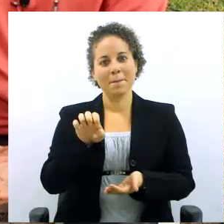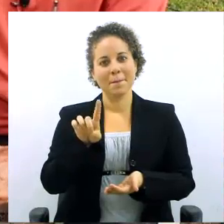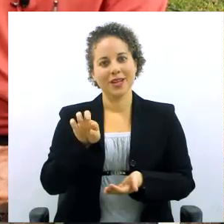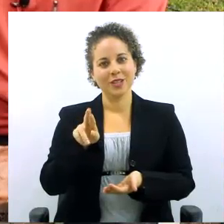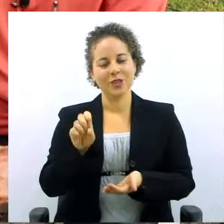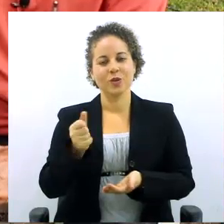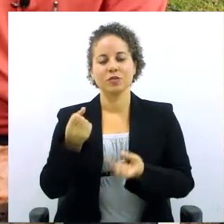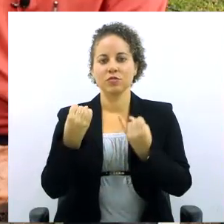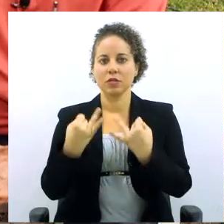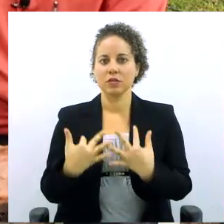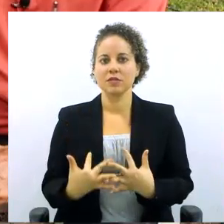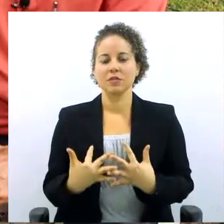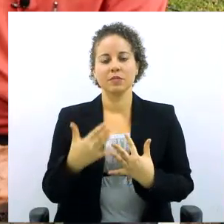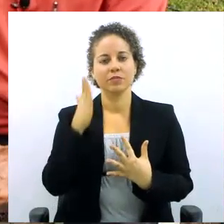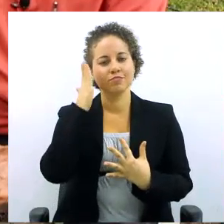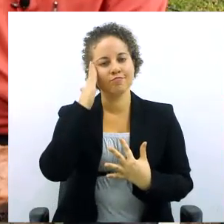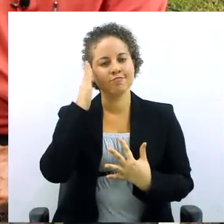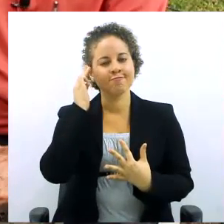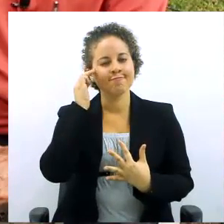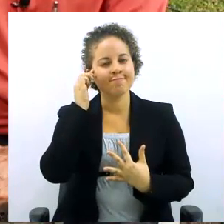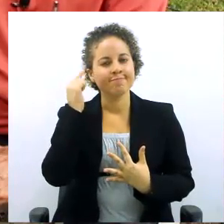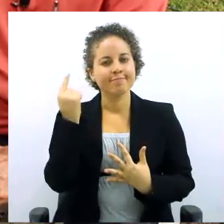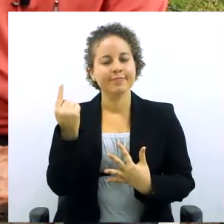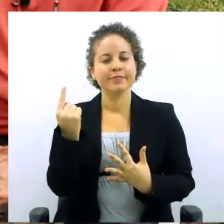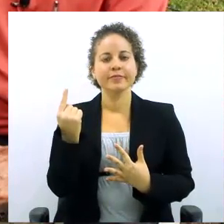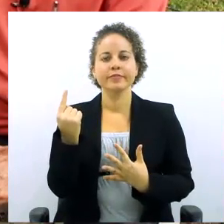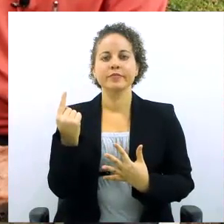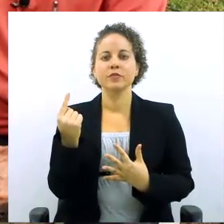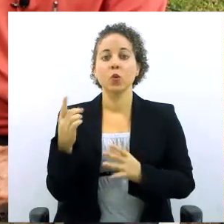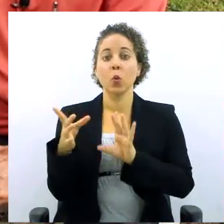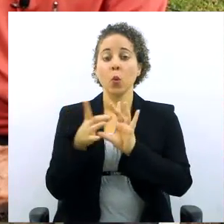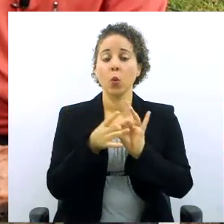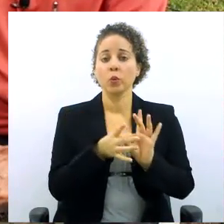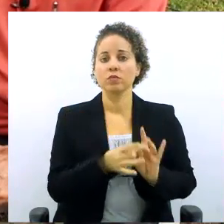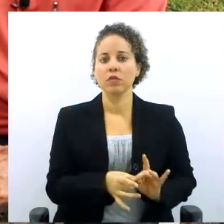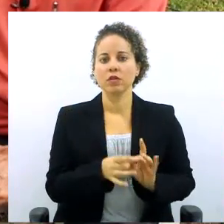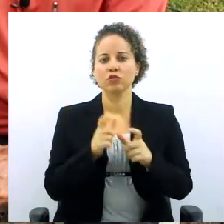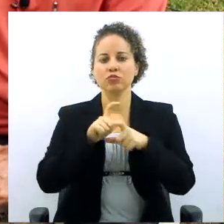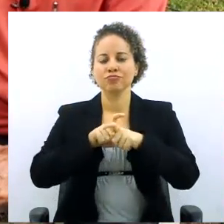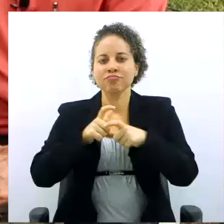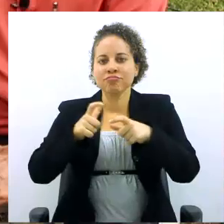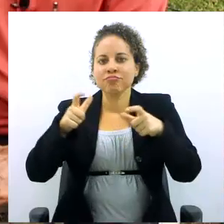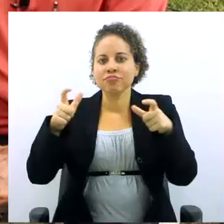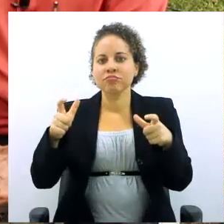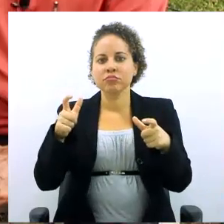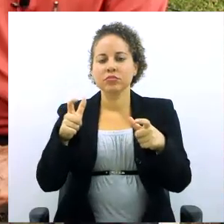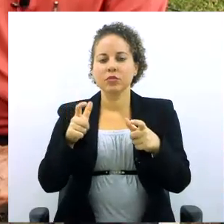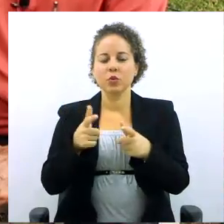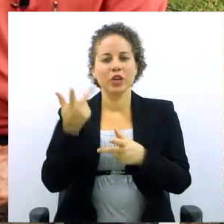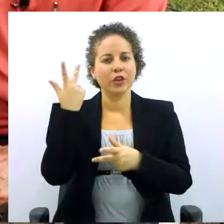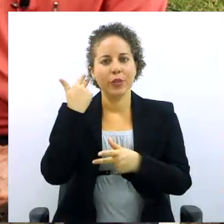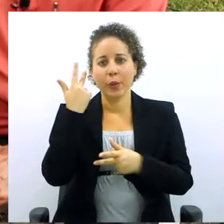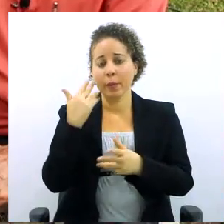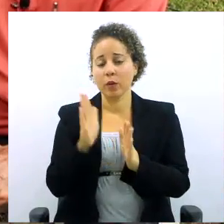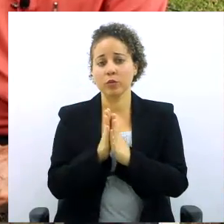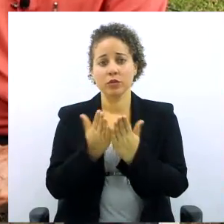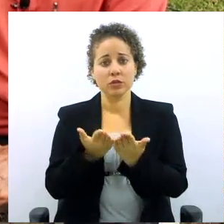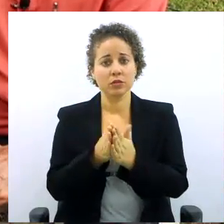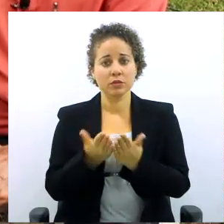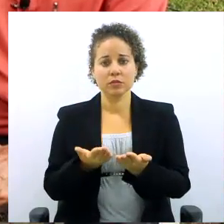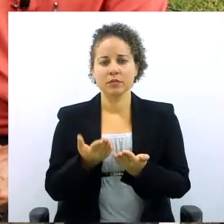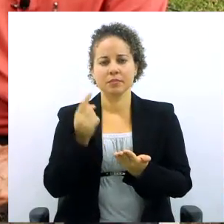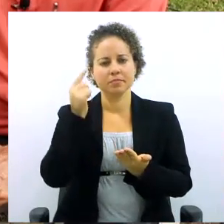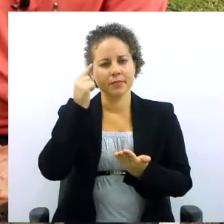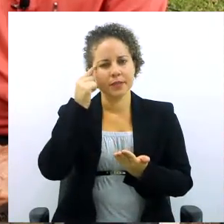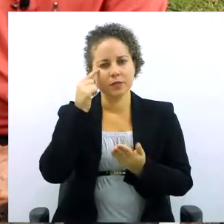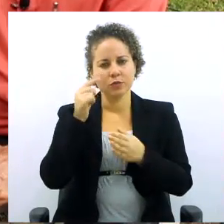reflexões, né, trazendo realmente um contexto bem mais amplo do que aquele que a gente aborda no nosso caderno e